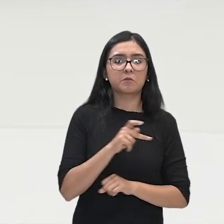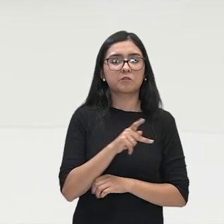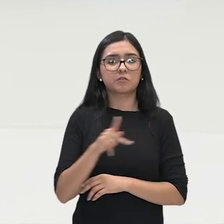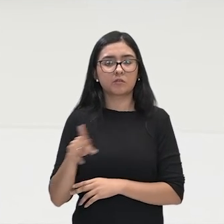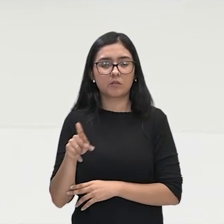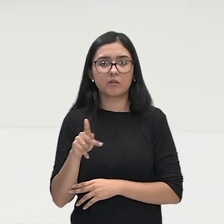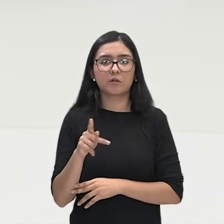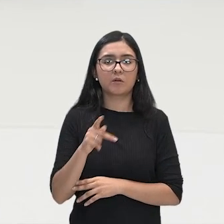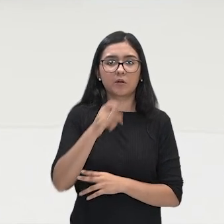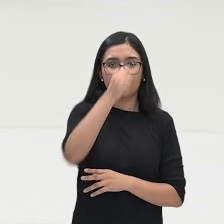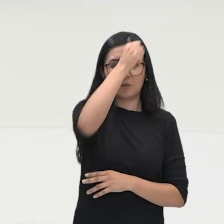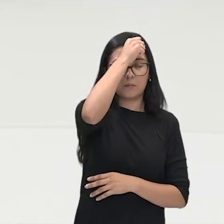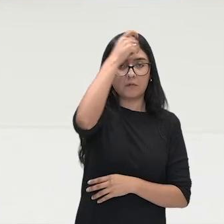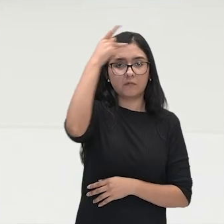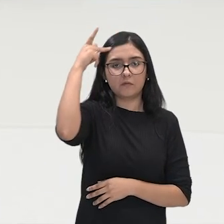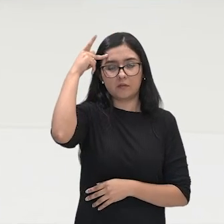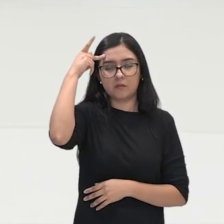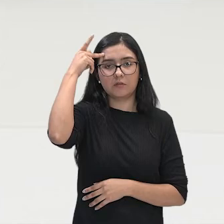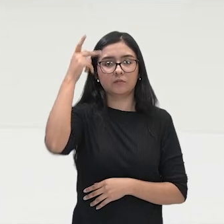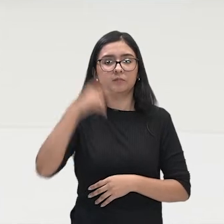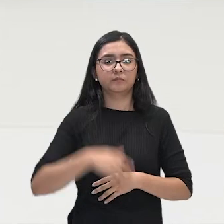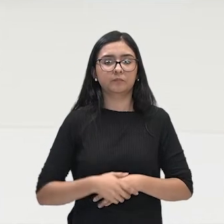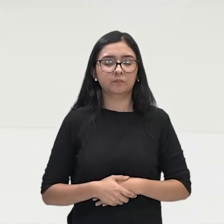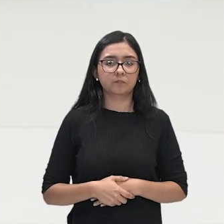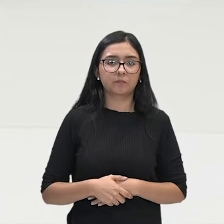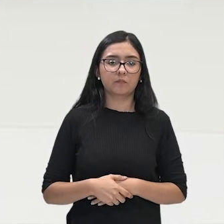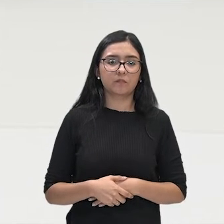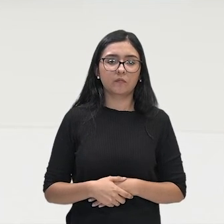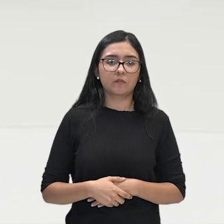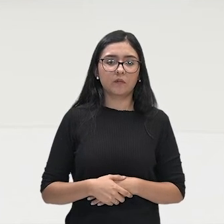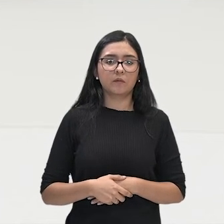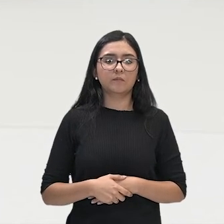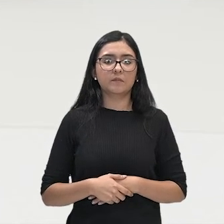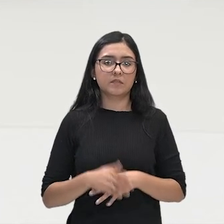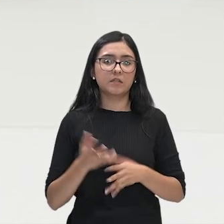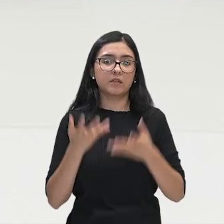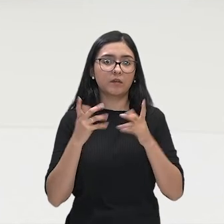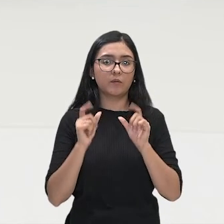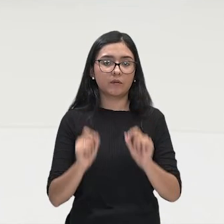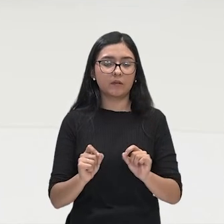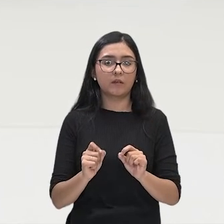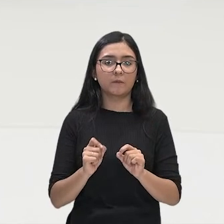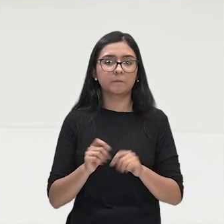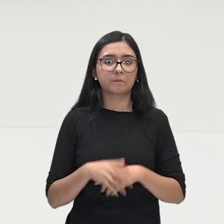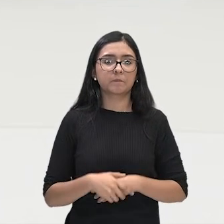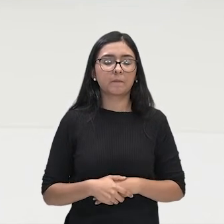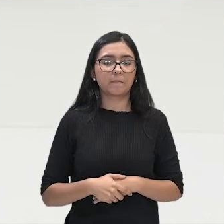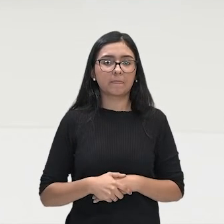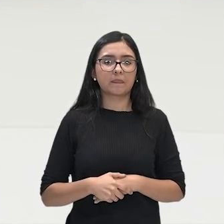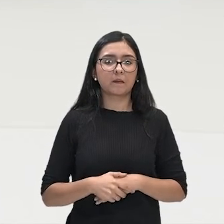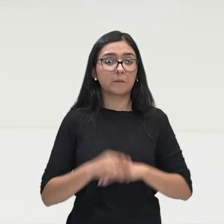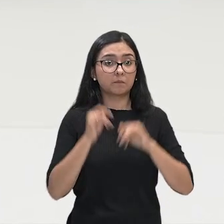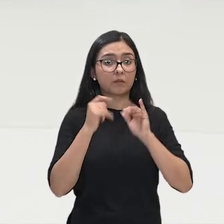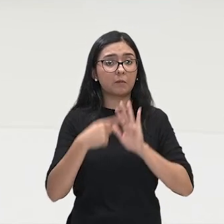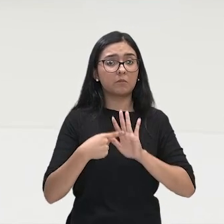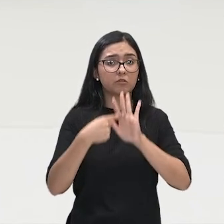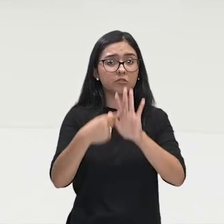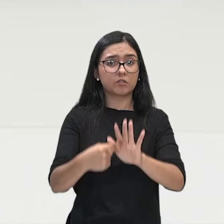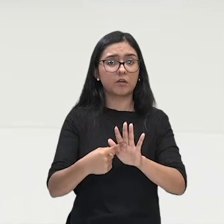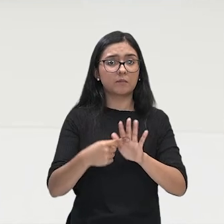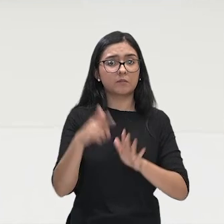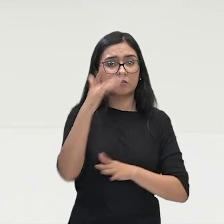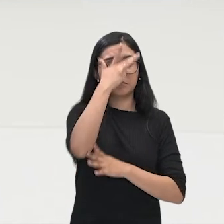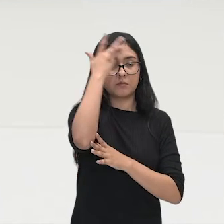do prefeito, seja de quem for, mas ele quer chamar atenção, né, para as